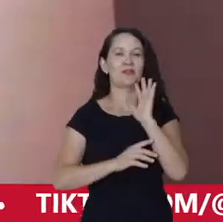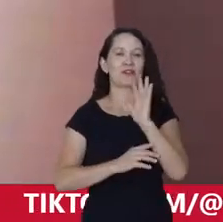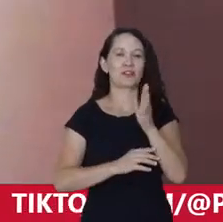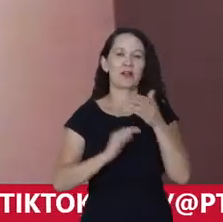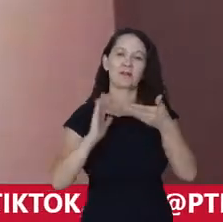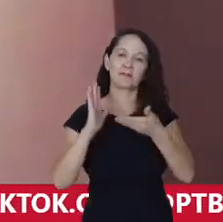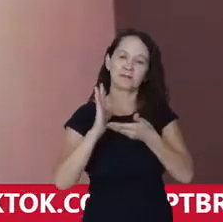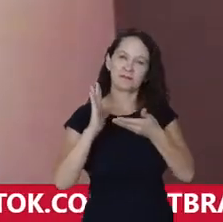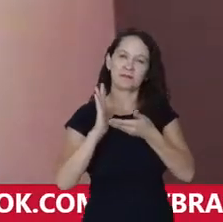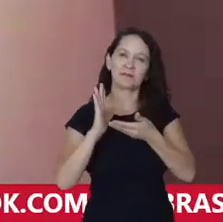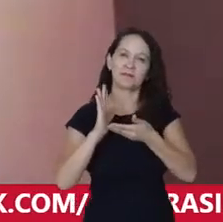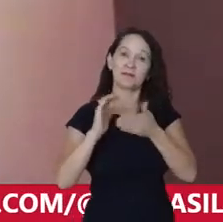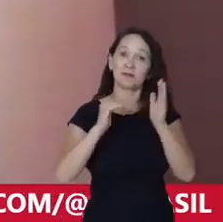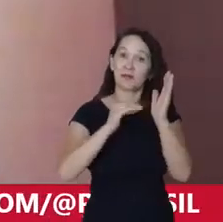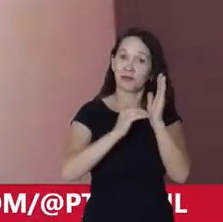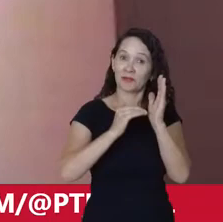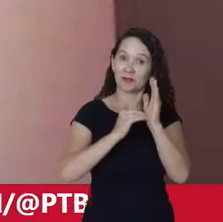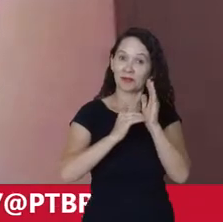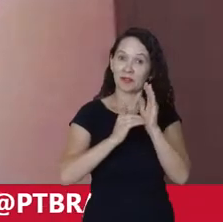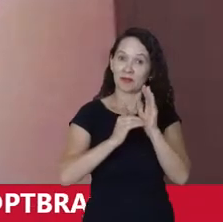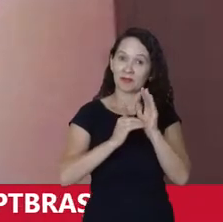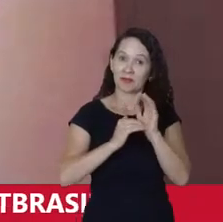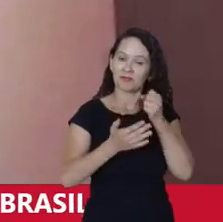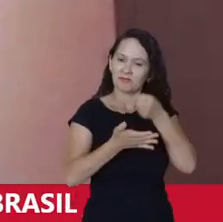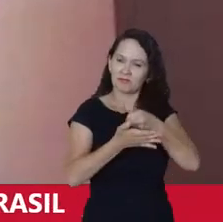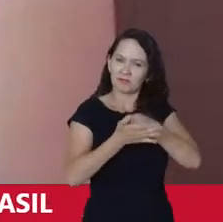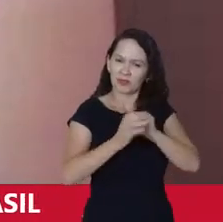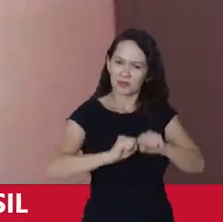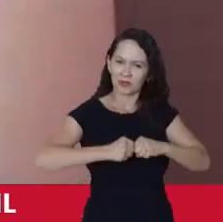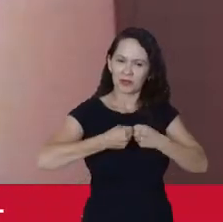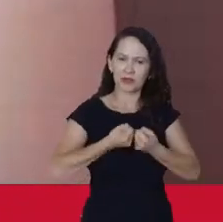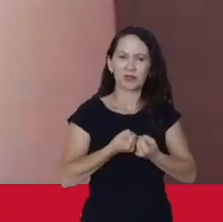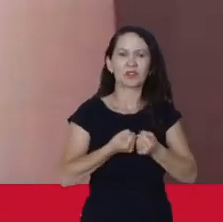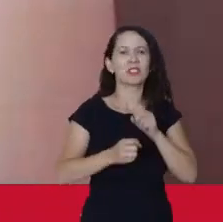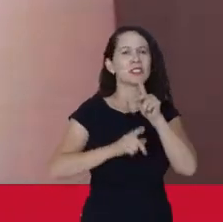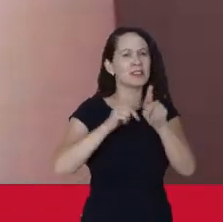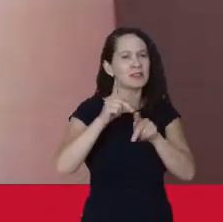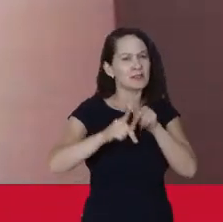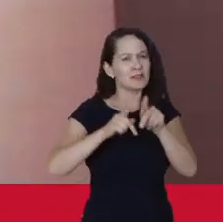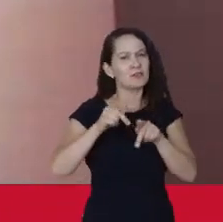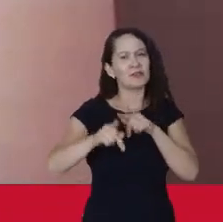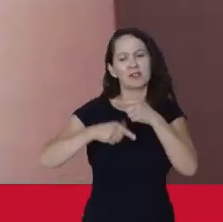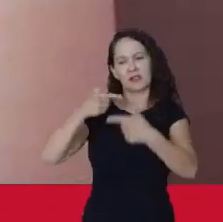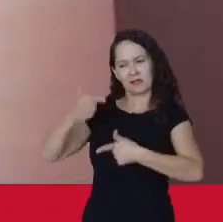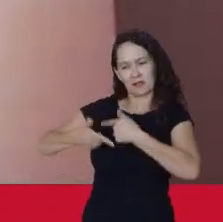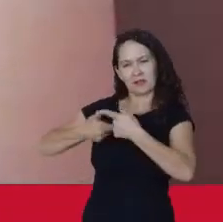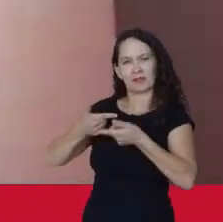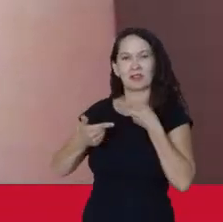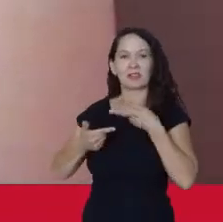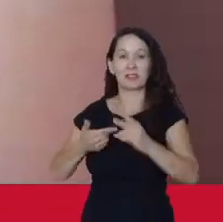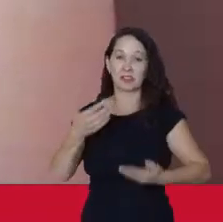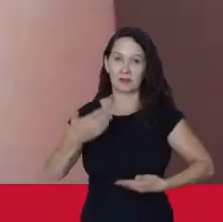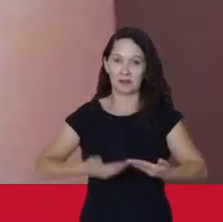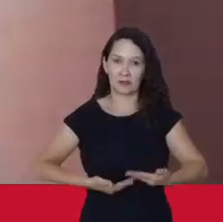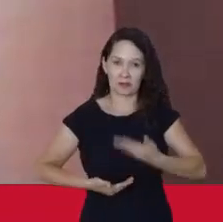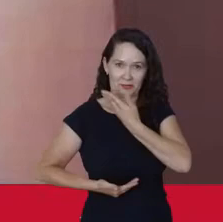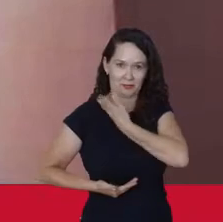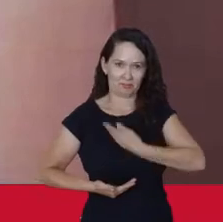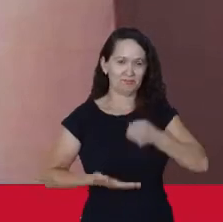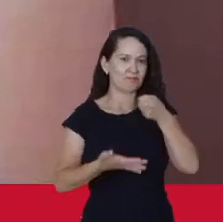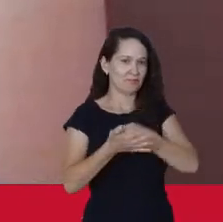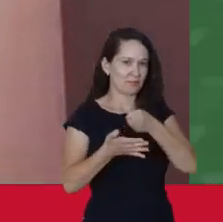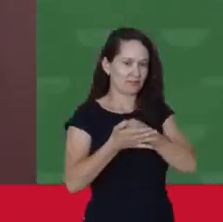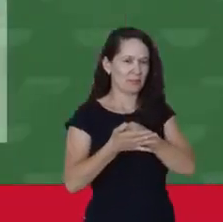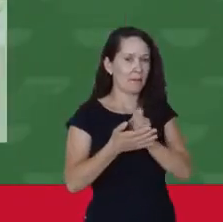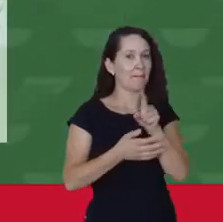na Câmara, no Senado, defendendo e na luta em defesa dos trabalhadores e do serviço público. E